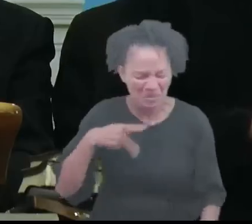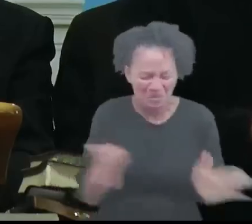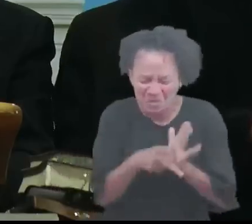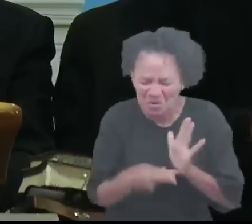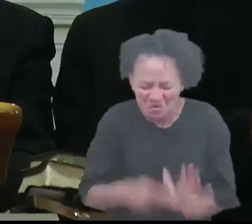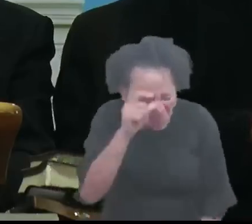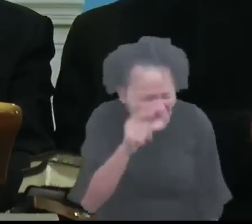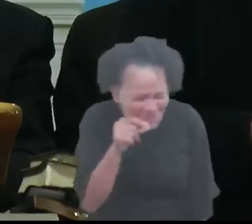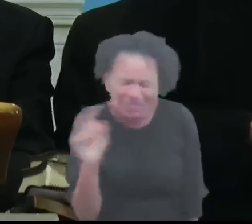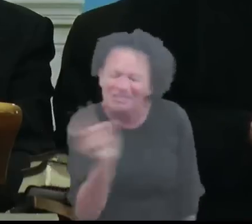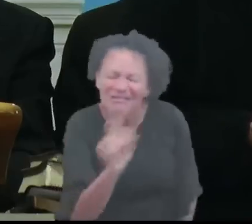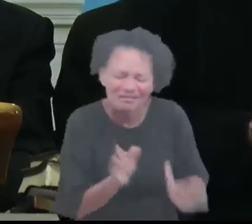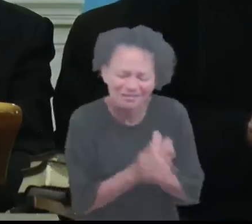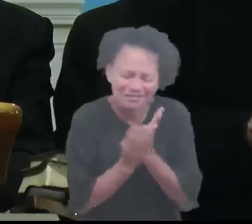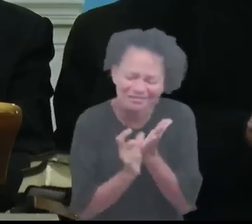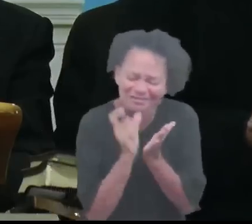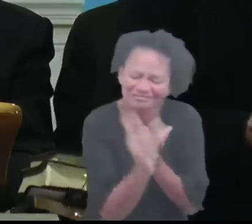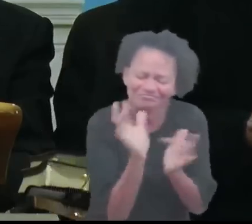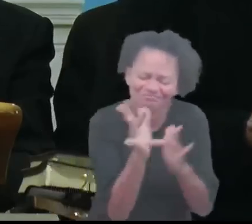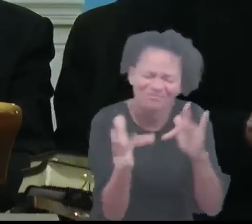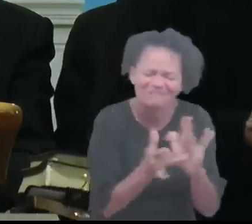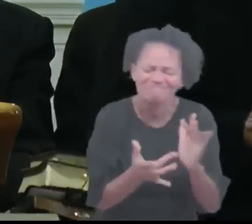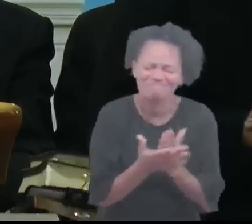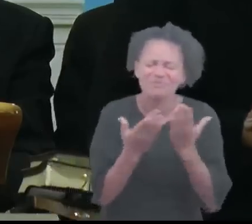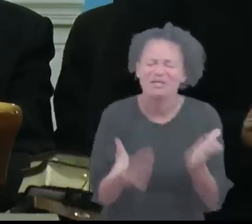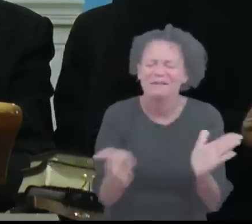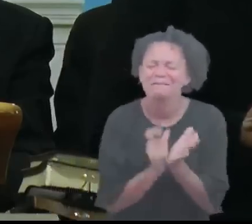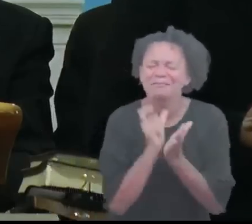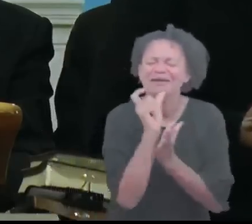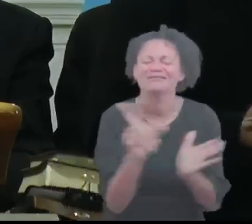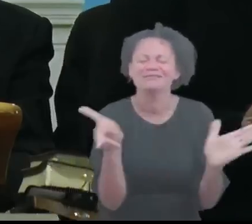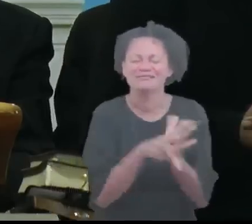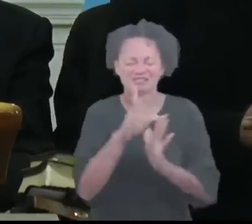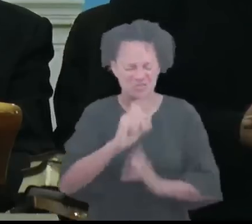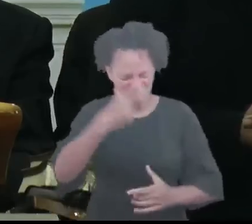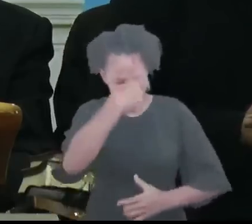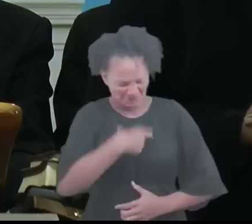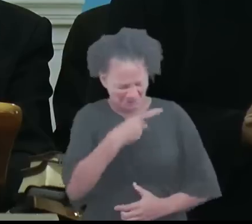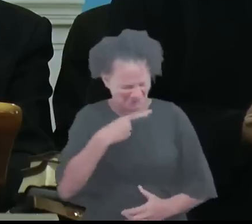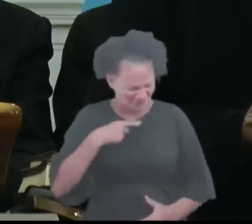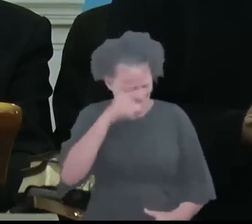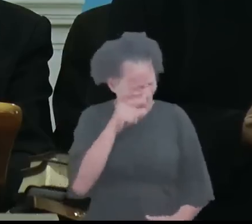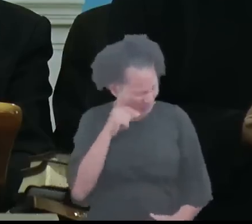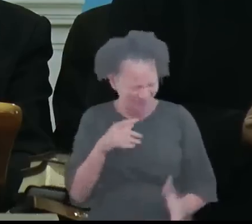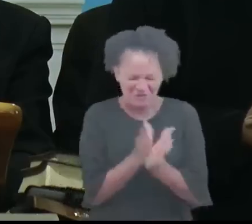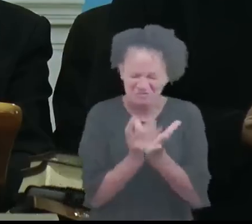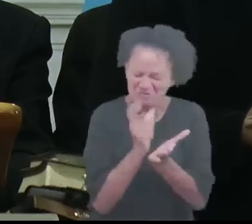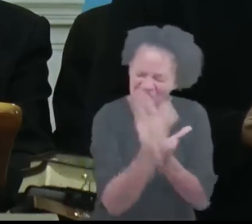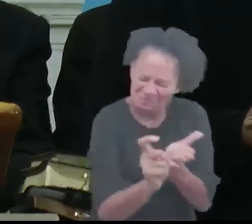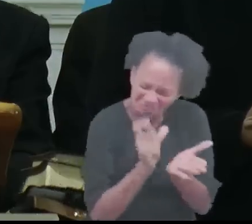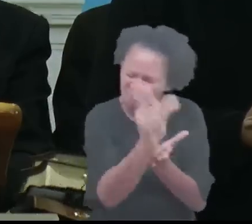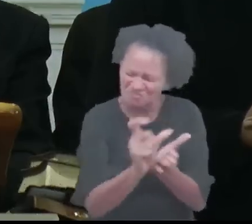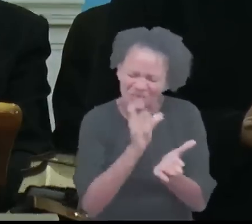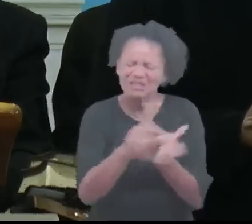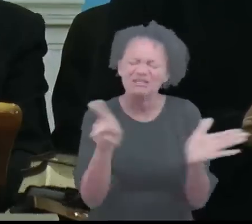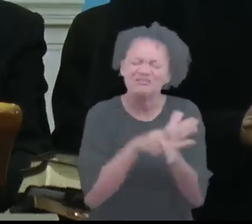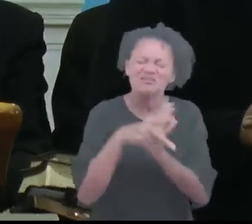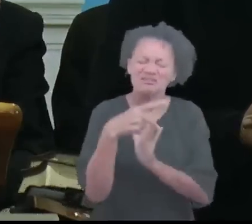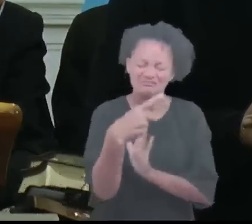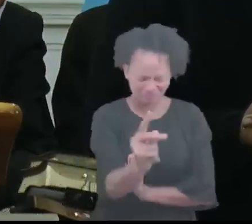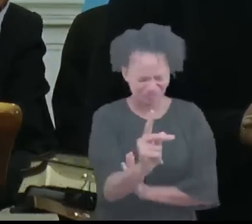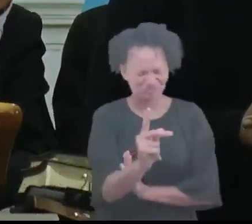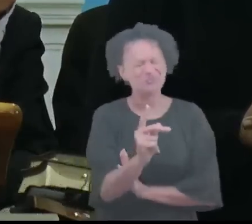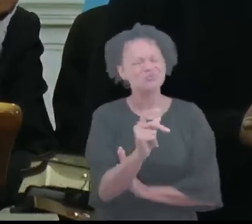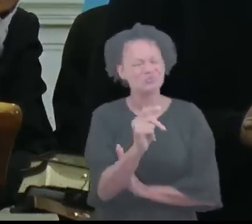está falando, é a palavra de Jesus, é a palavra de Deus. Não é o pastor Isvaldo que está falando, é a palavra de Deus. Em ti nem a